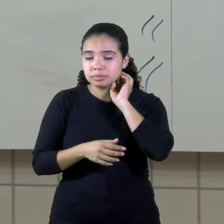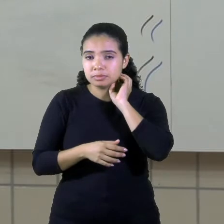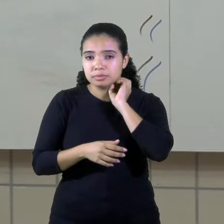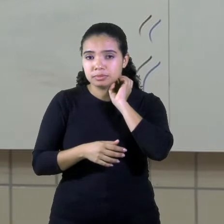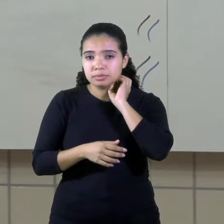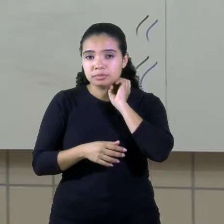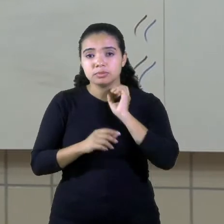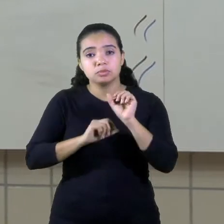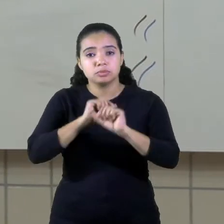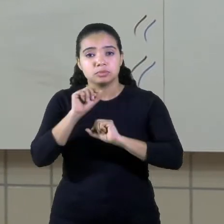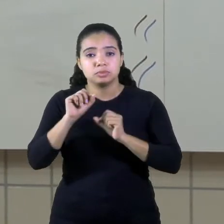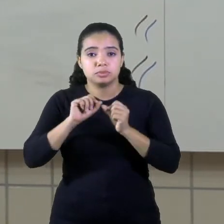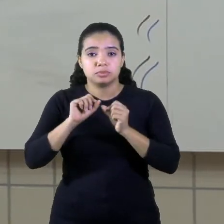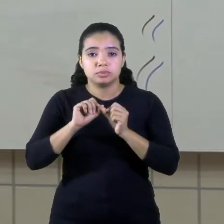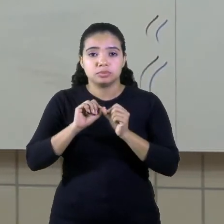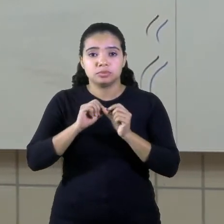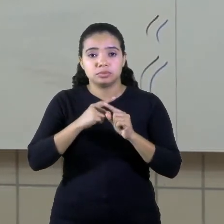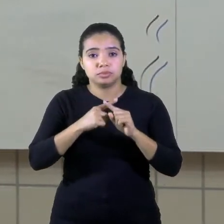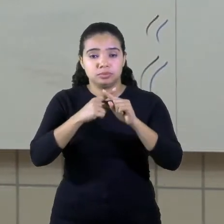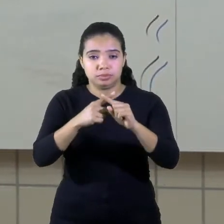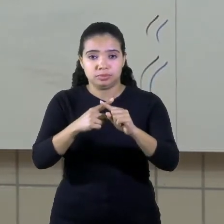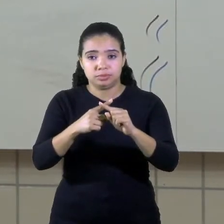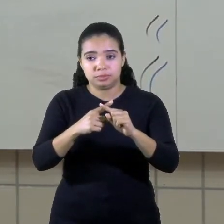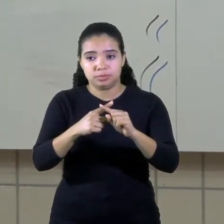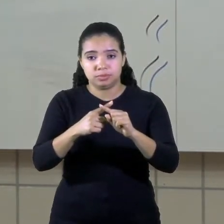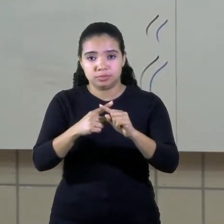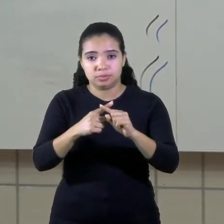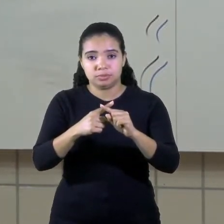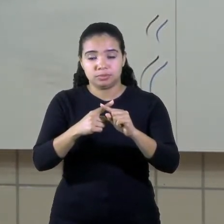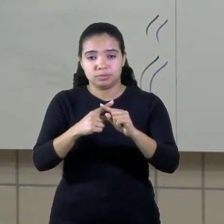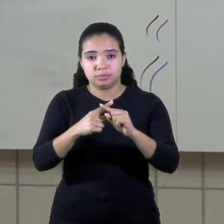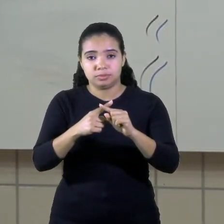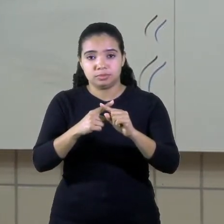O que eu faço? Eu multiplico cruzado,